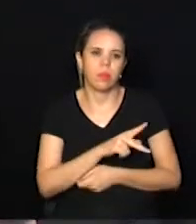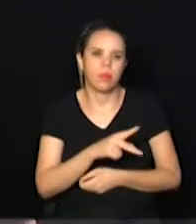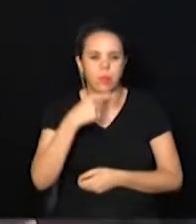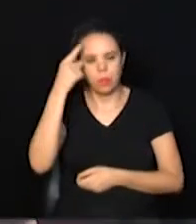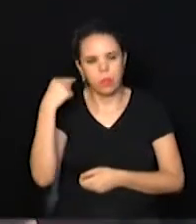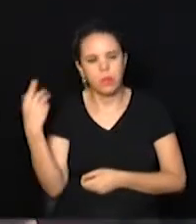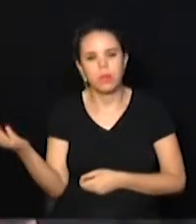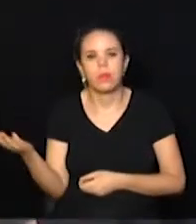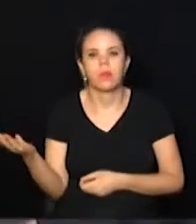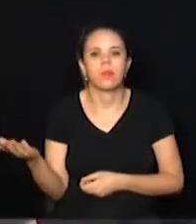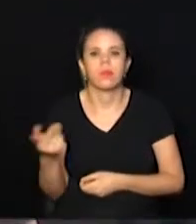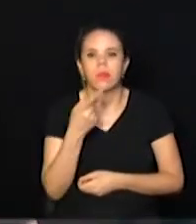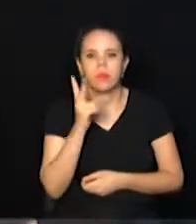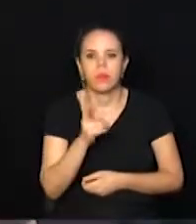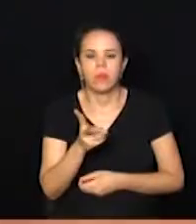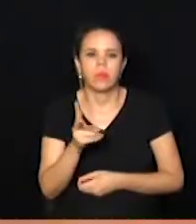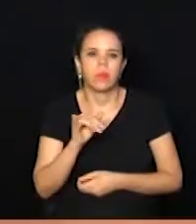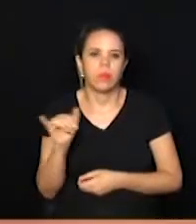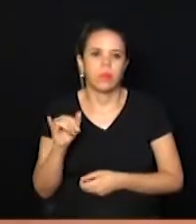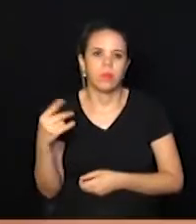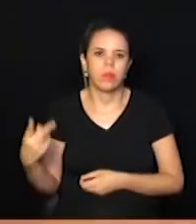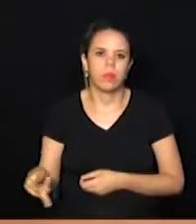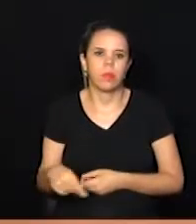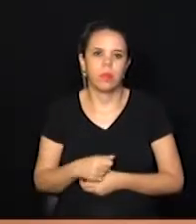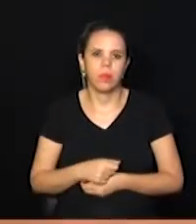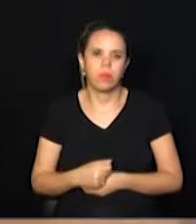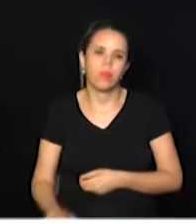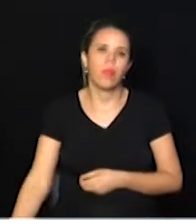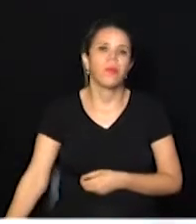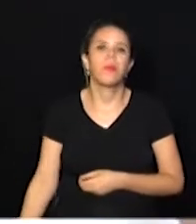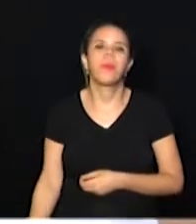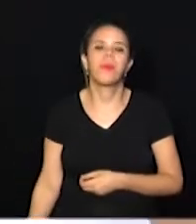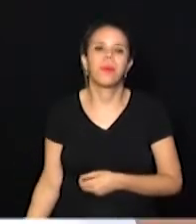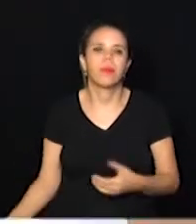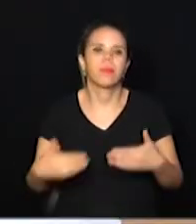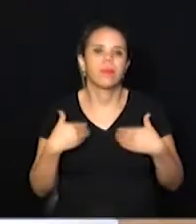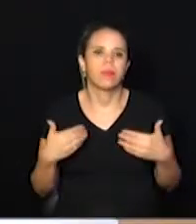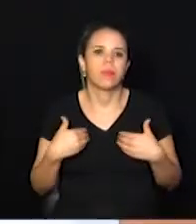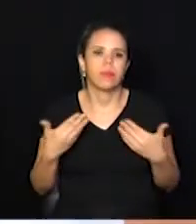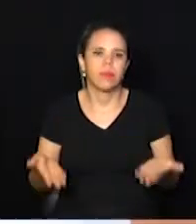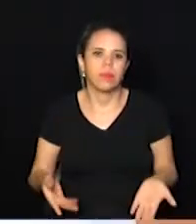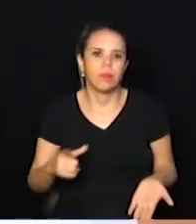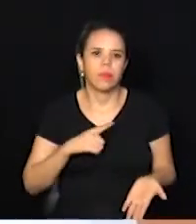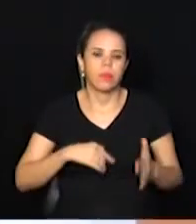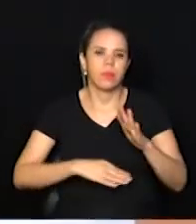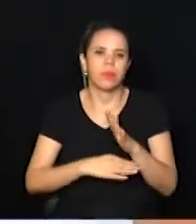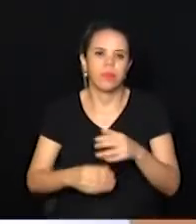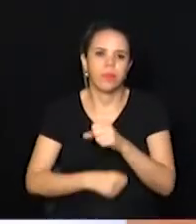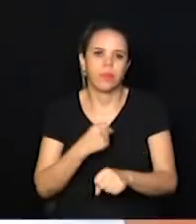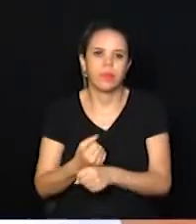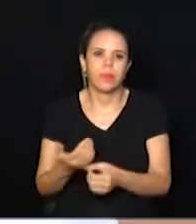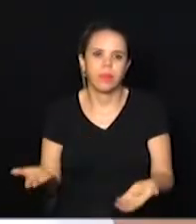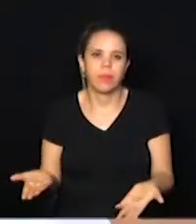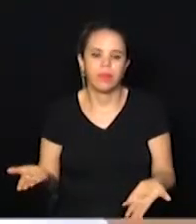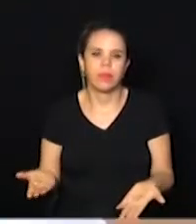Paola. Falo sempre para a Paola que uma das poucas alegrias que eu tive na Câmara esse ano